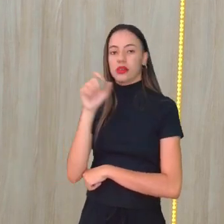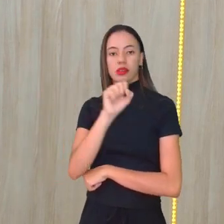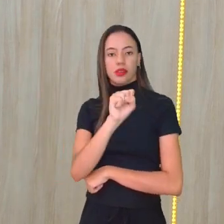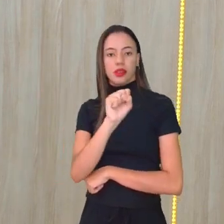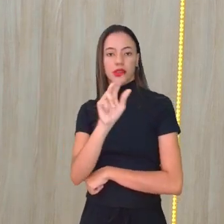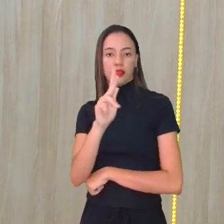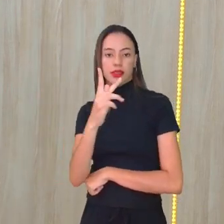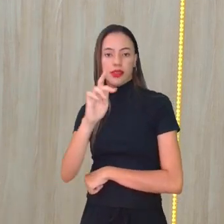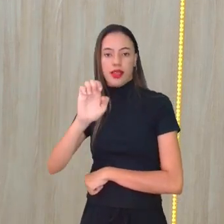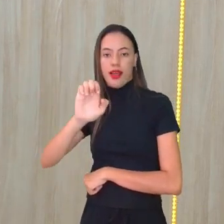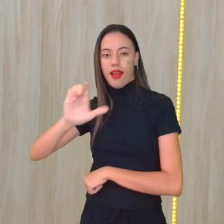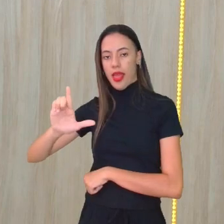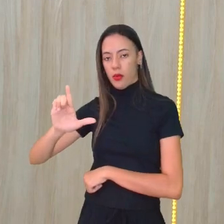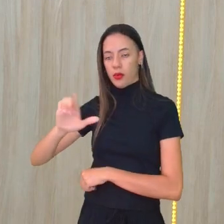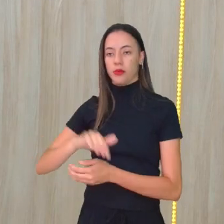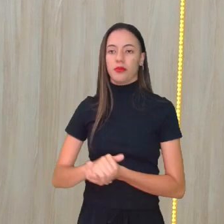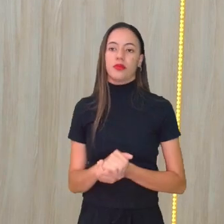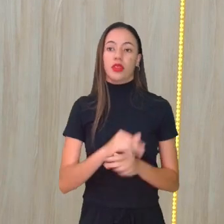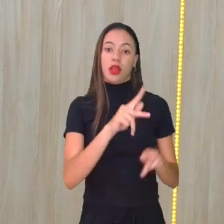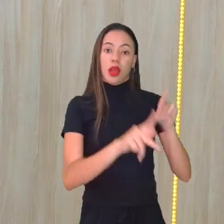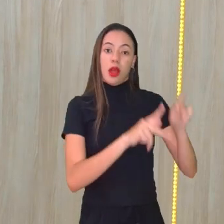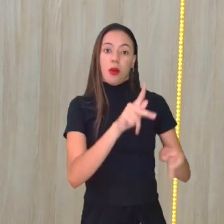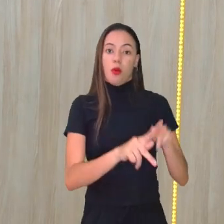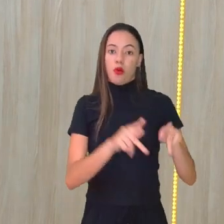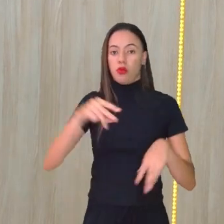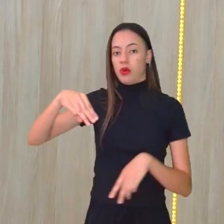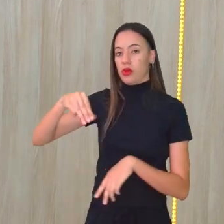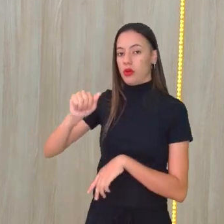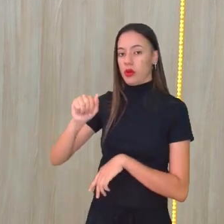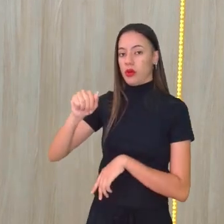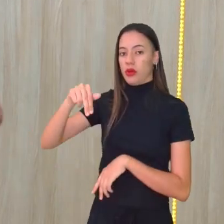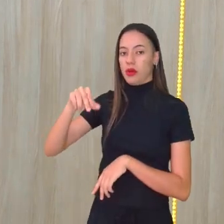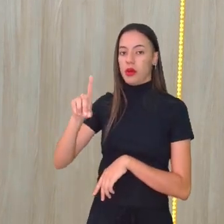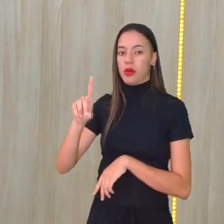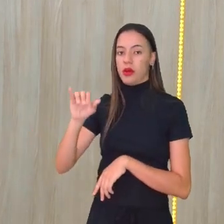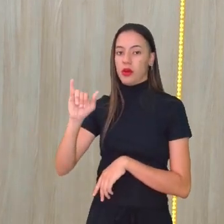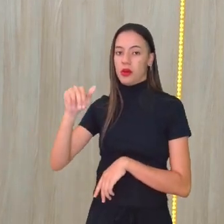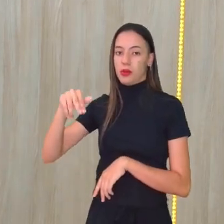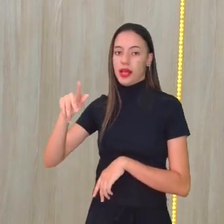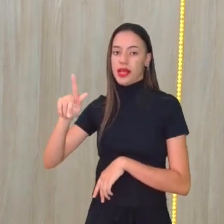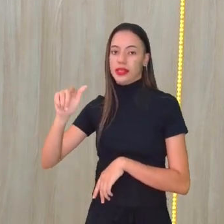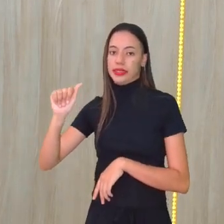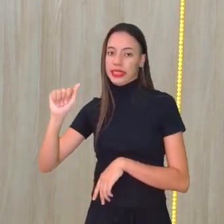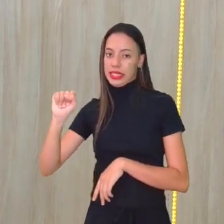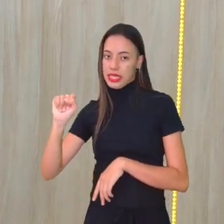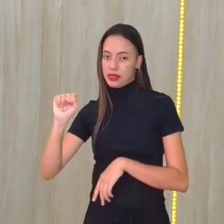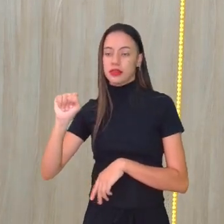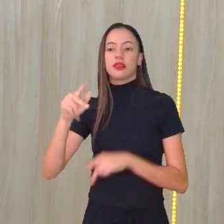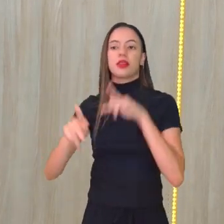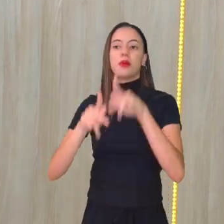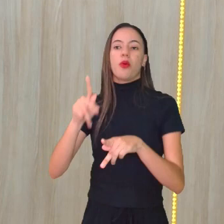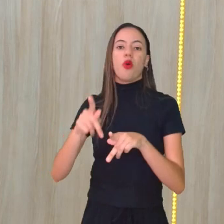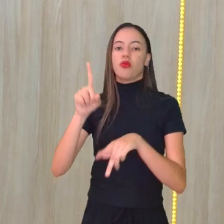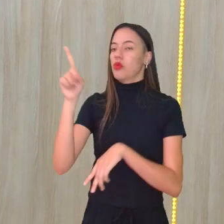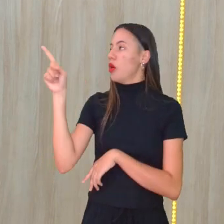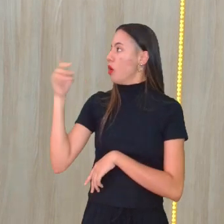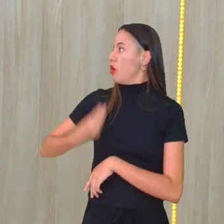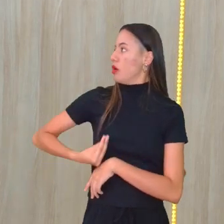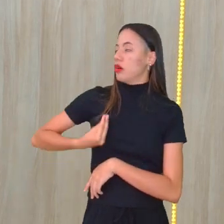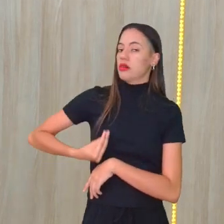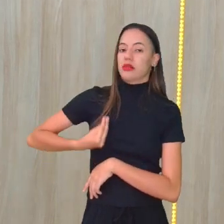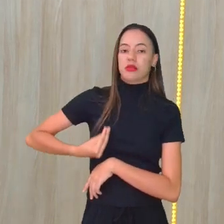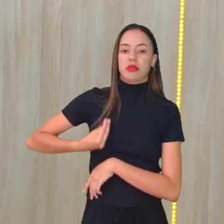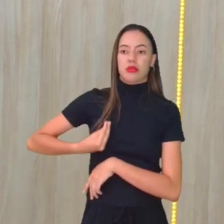aqui, ó. Então, os povos mandingas, né, eles se estabeleceram aqui nessa